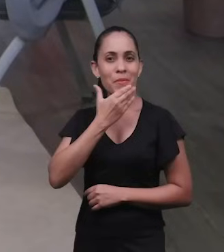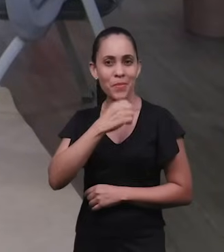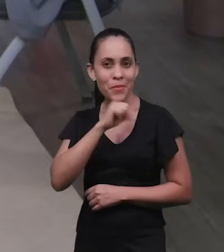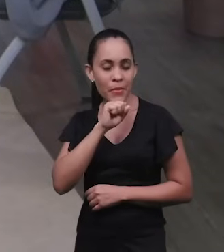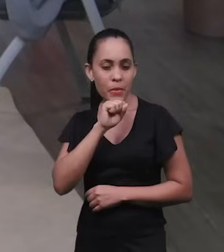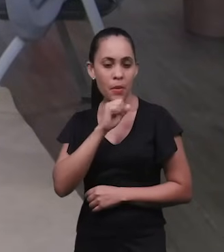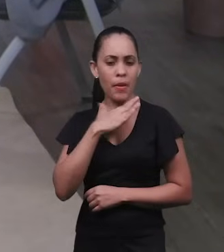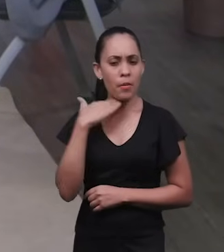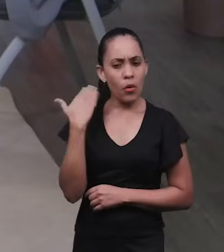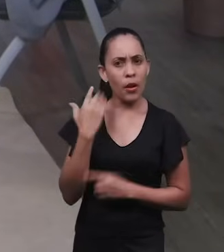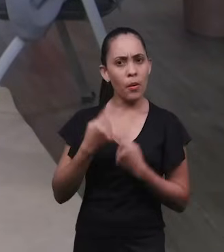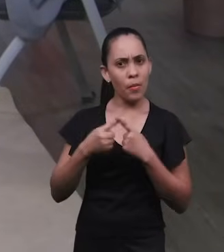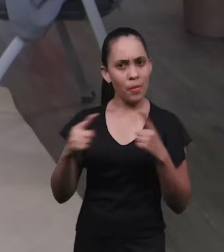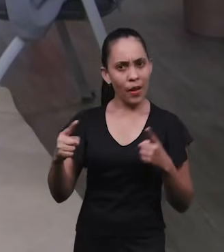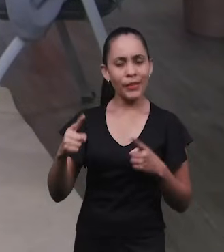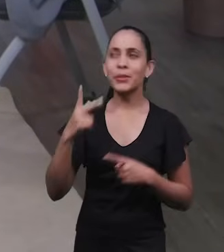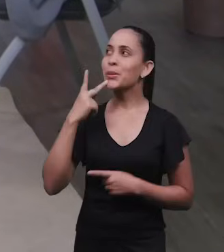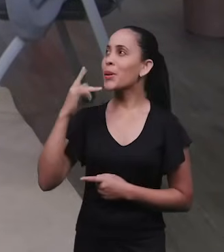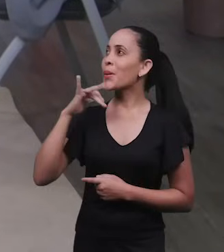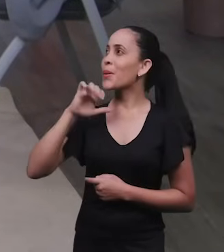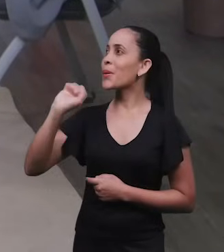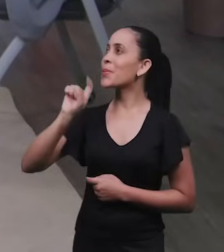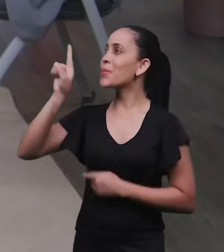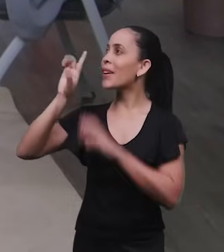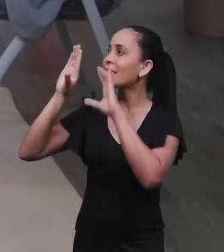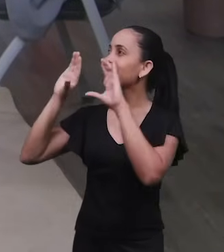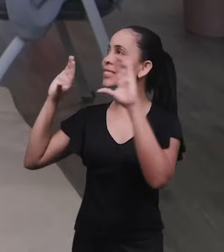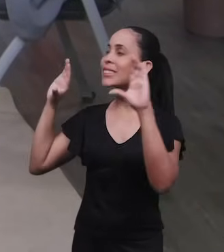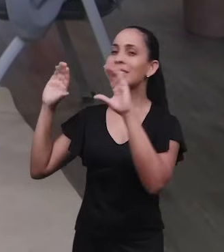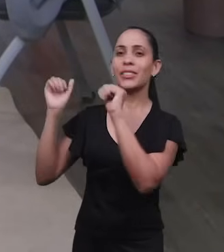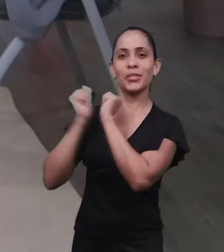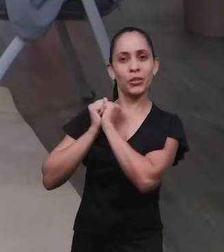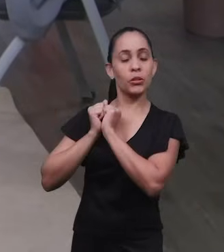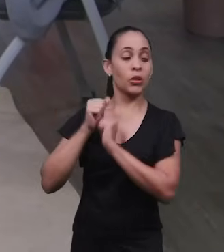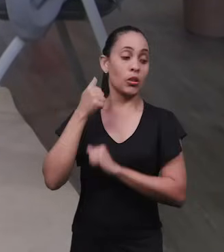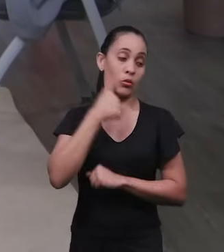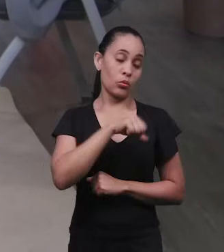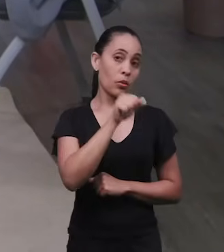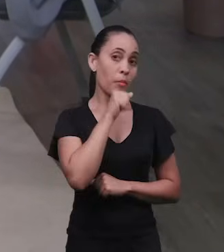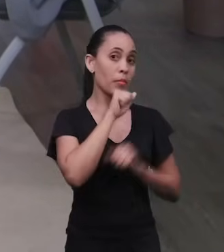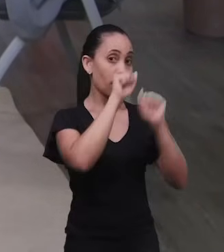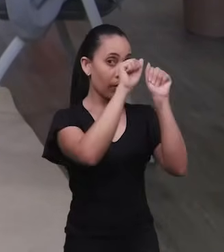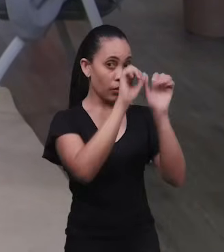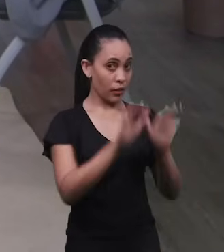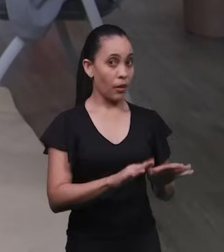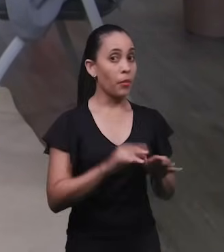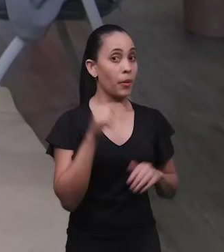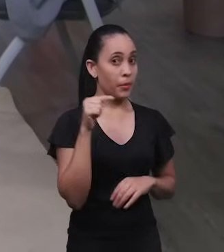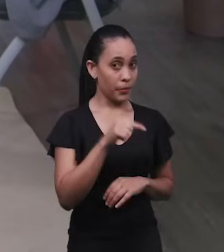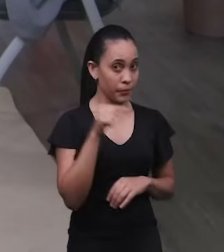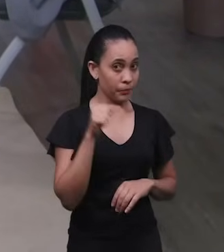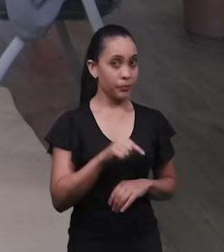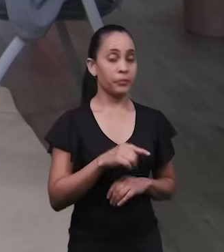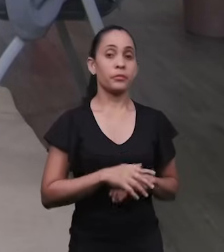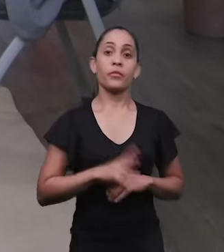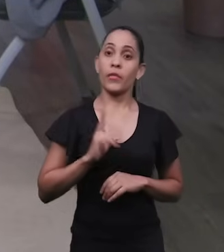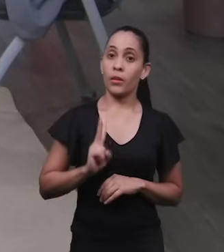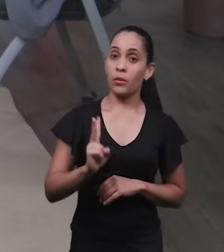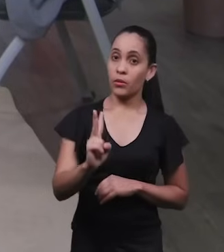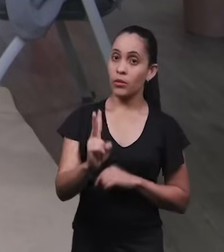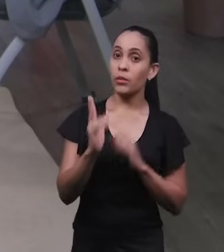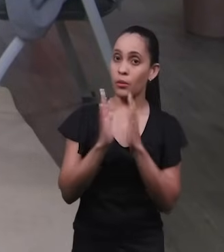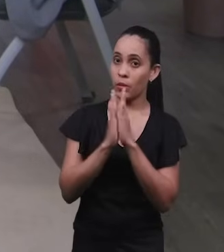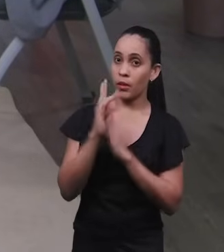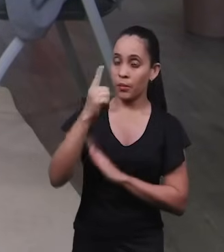Eu sei que o meu pai foi embora, mas eu tenho um pai que está lá no céu. Aleluia. Falei: e sua mãe, Deus vai dar uma benção a ela também. Aleluia. Nós vamos